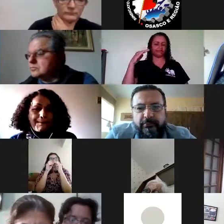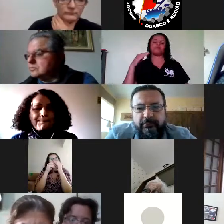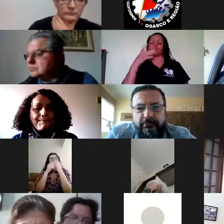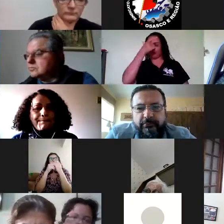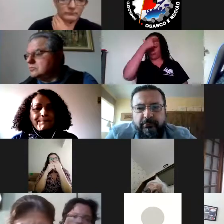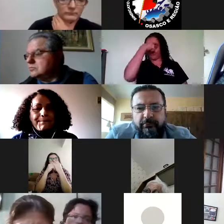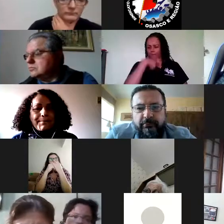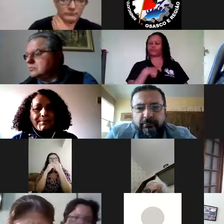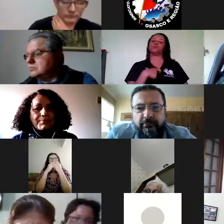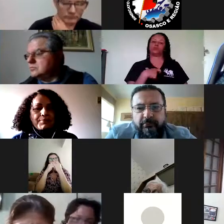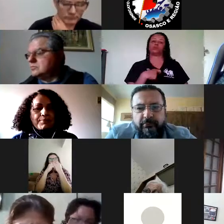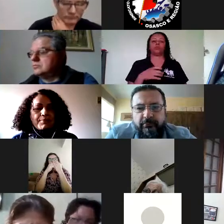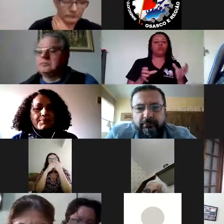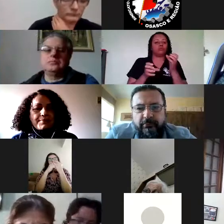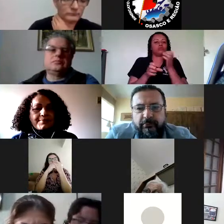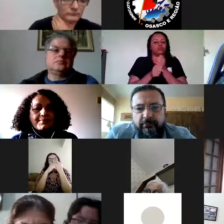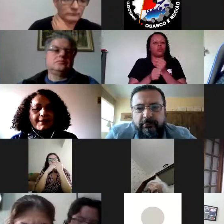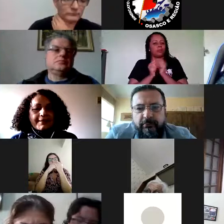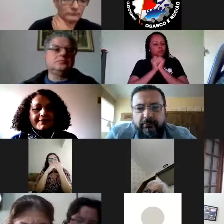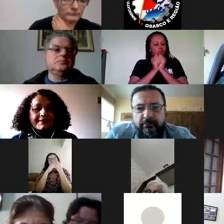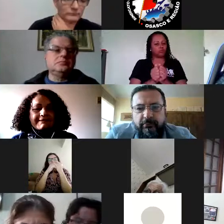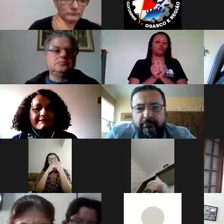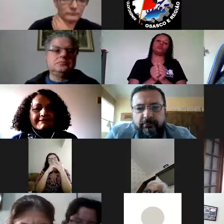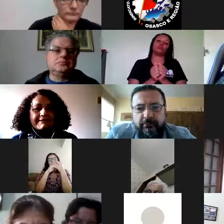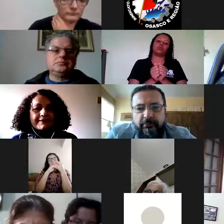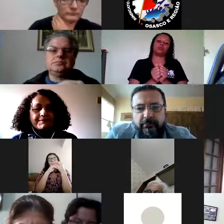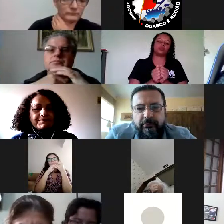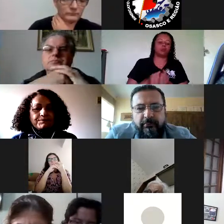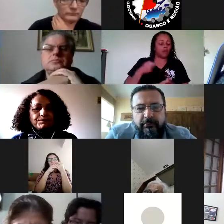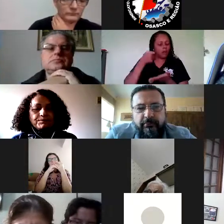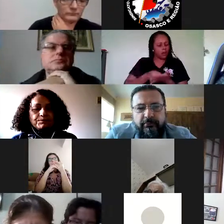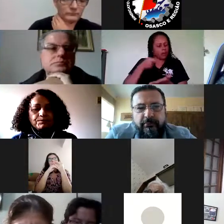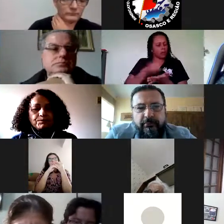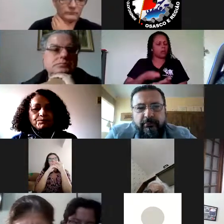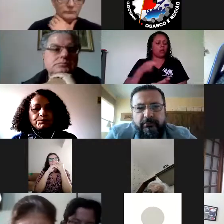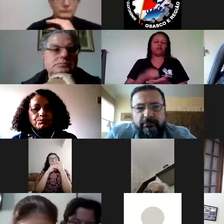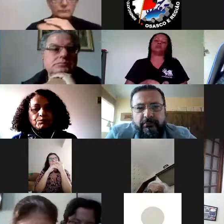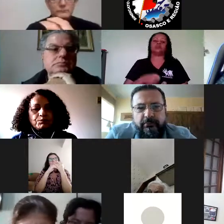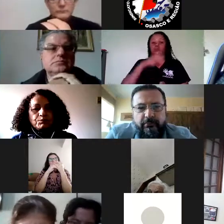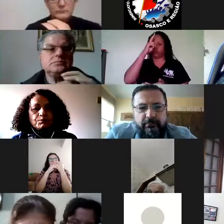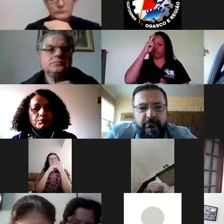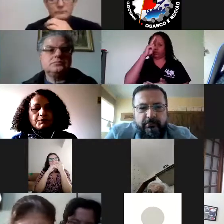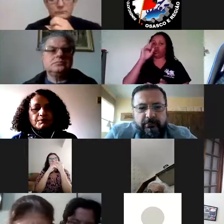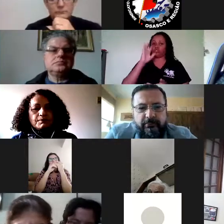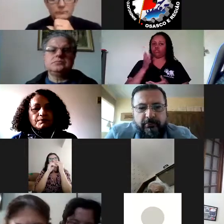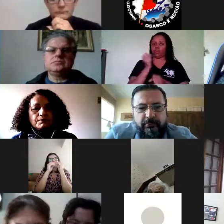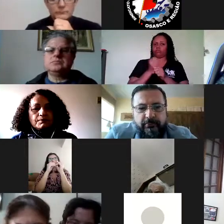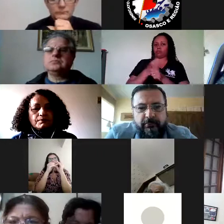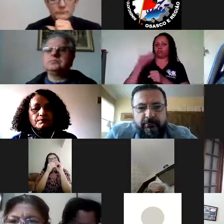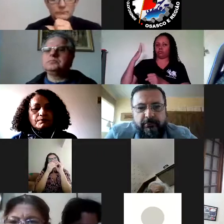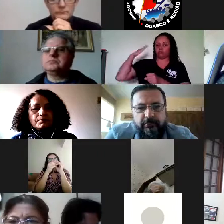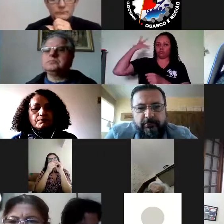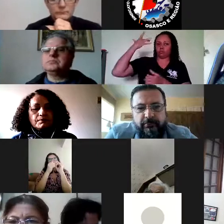pessoa que se soma a essa fileira aí de lutadores e lutadoras históricos que estão aqui, alguns deles